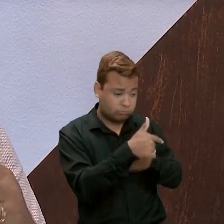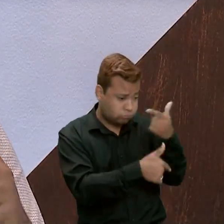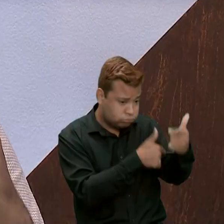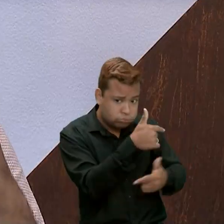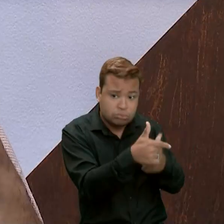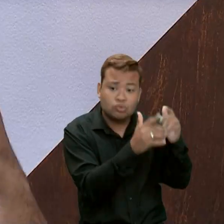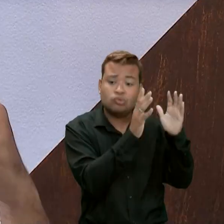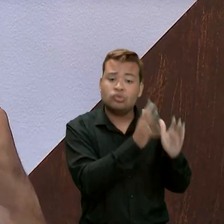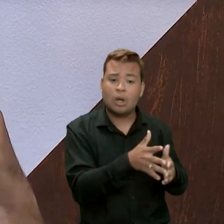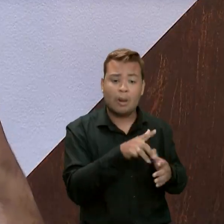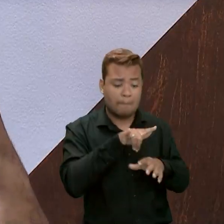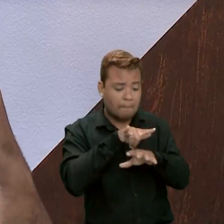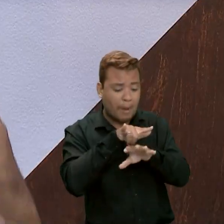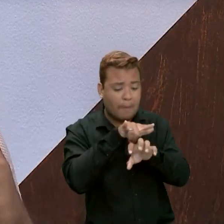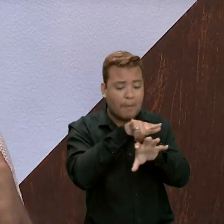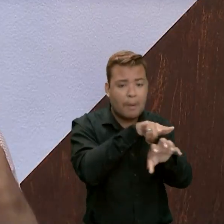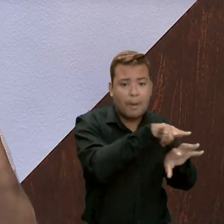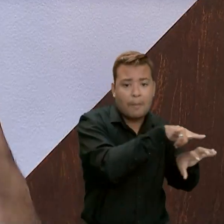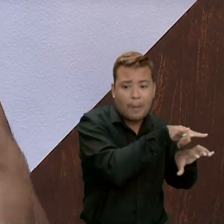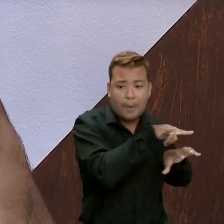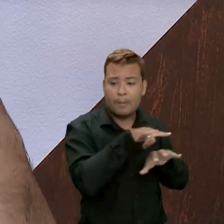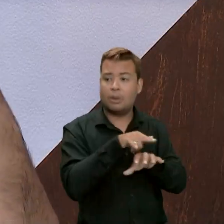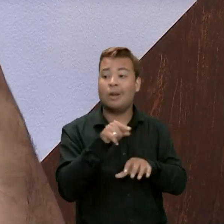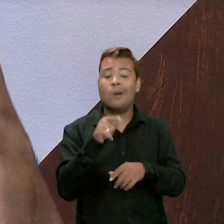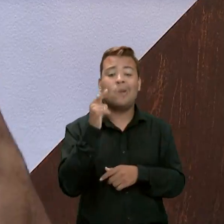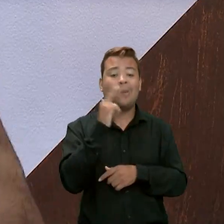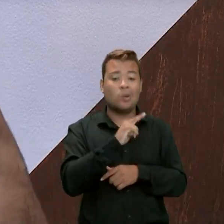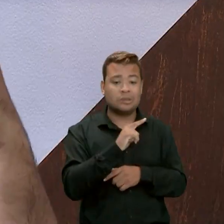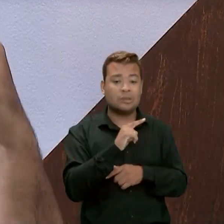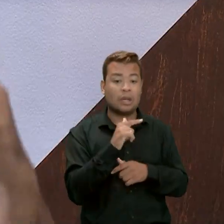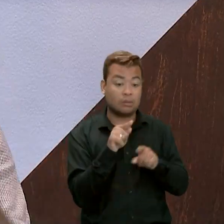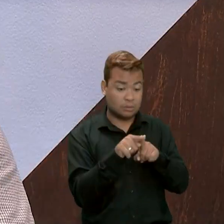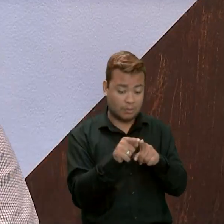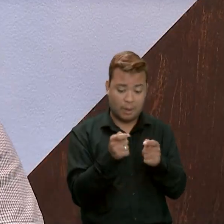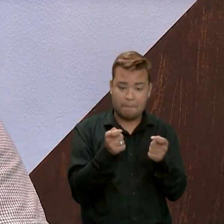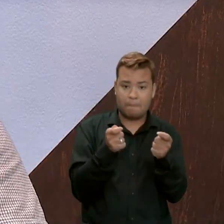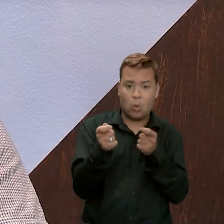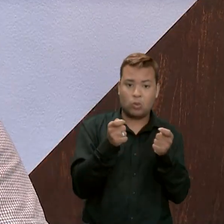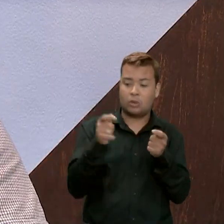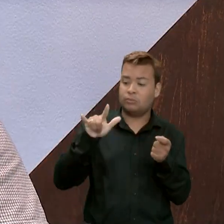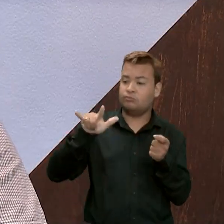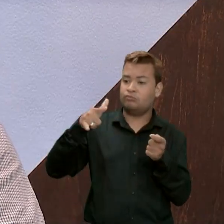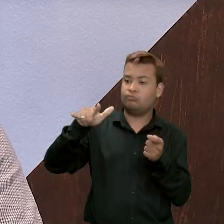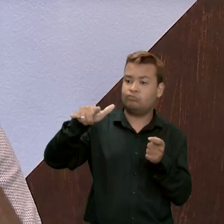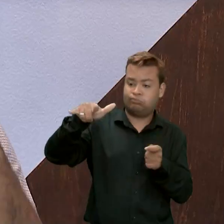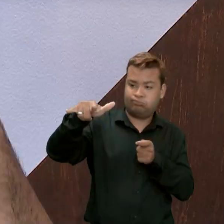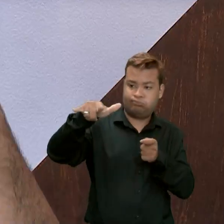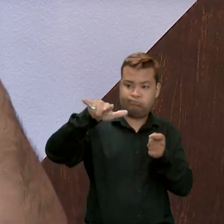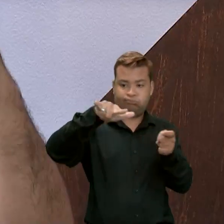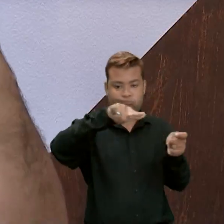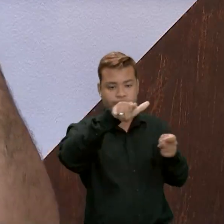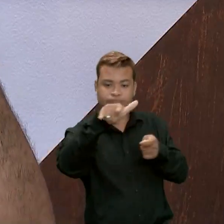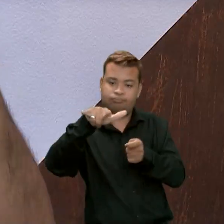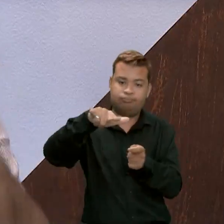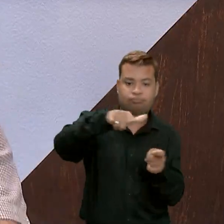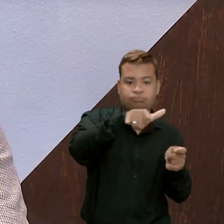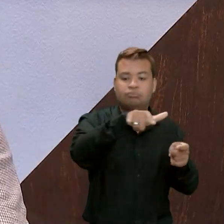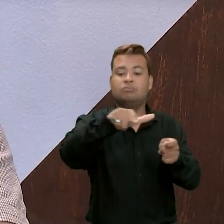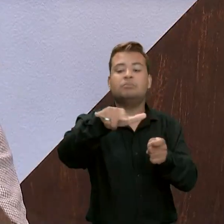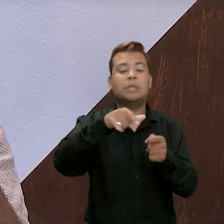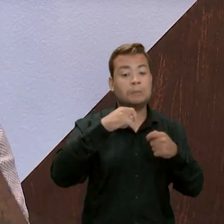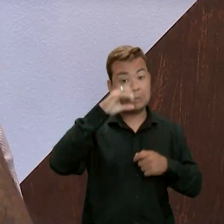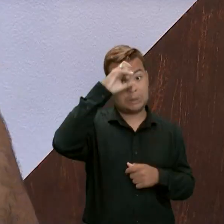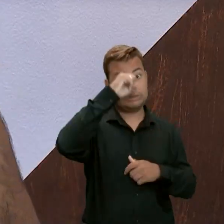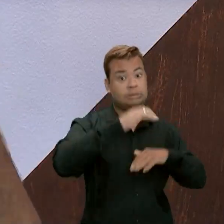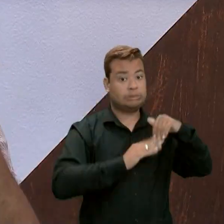a fazer, trabalhar no controle do voo, né, do tempo de voo, para fazer isso navegar ou sobrevoar